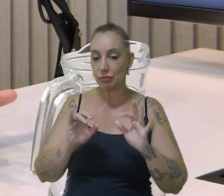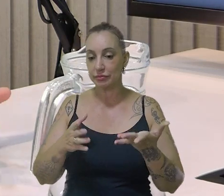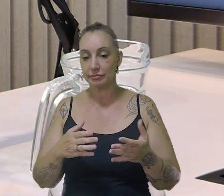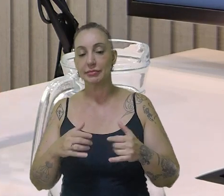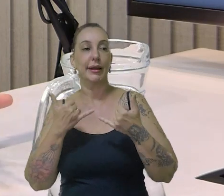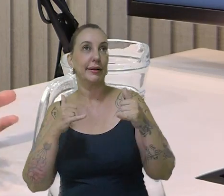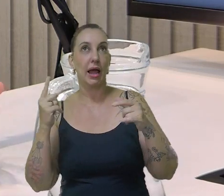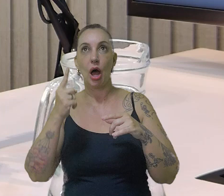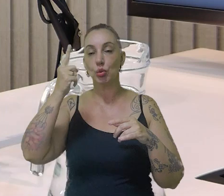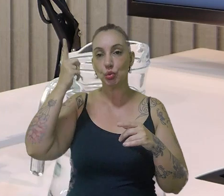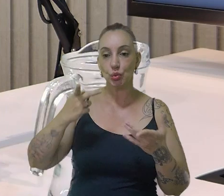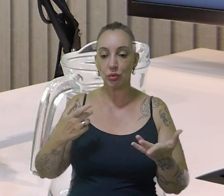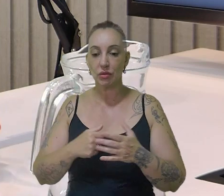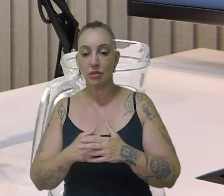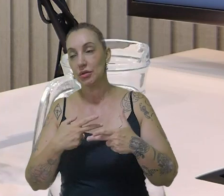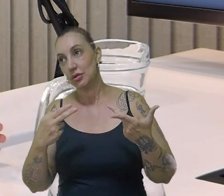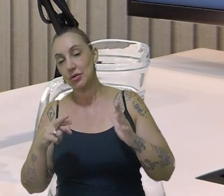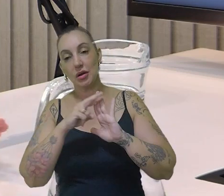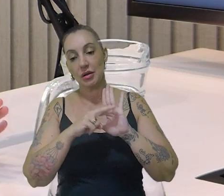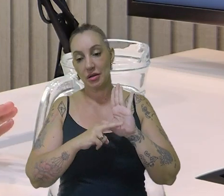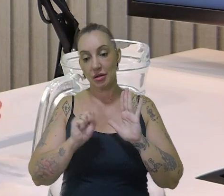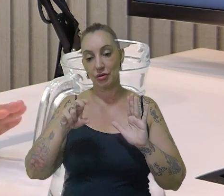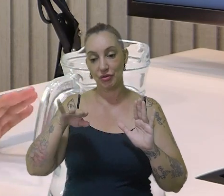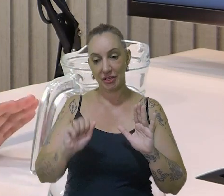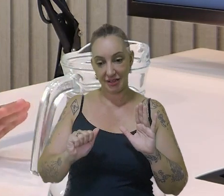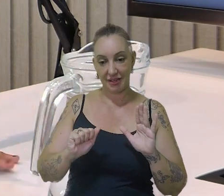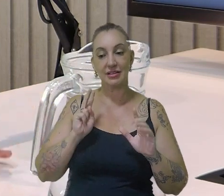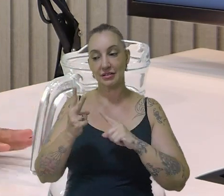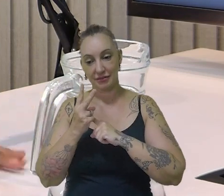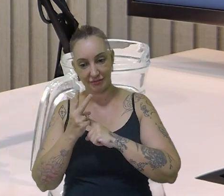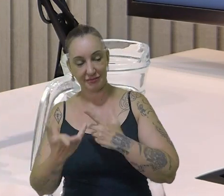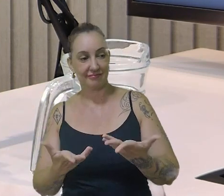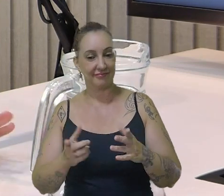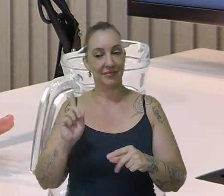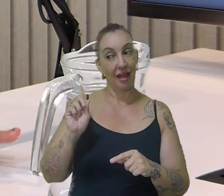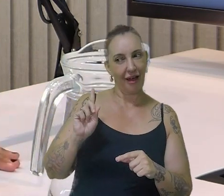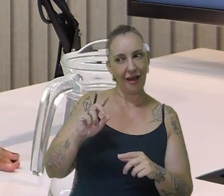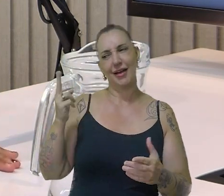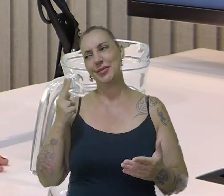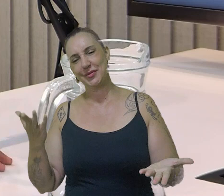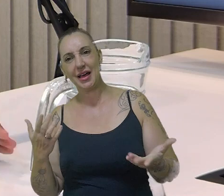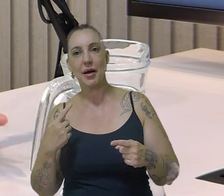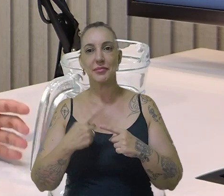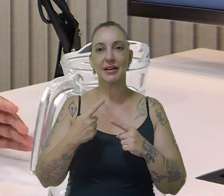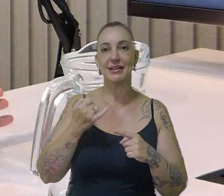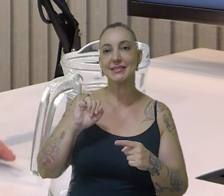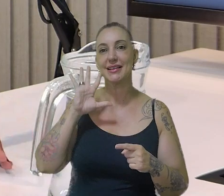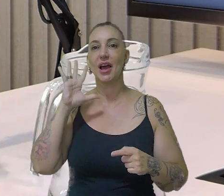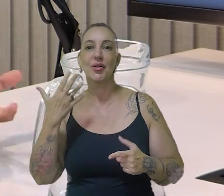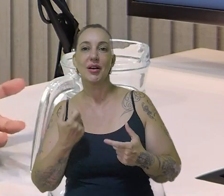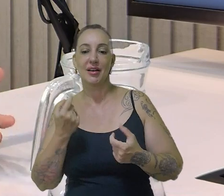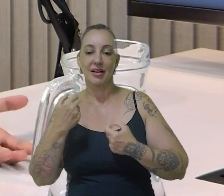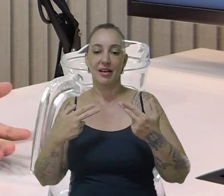eletricidade altura todas essas coisas a Sônia sempre foi muito assim não aí não dá porque se acontece alguma